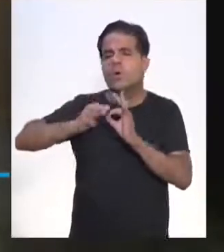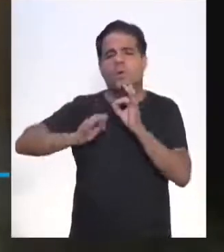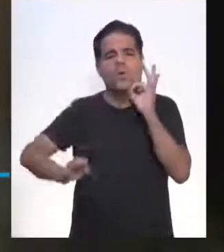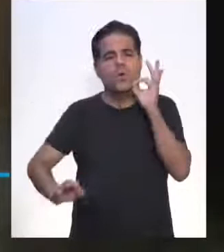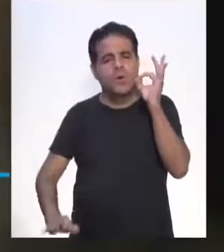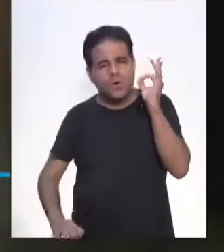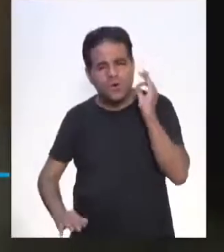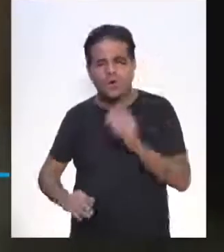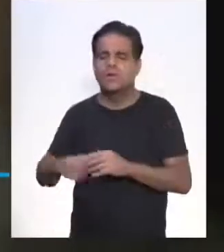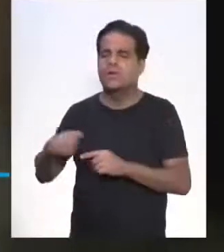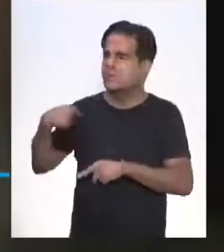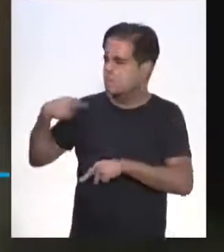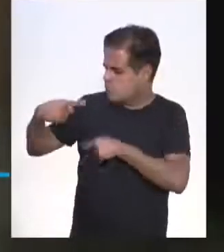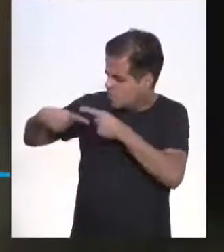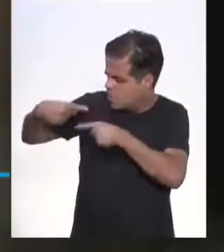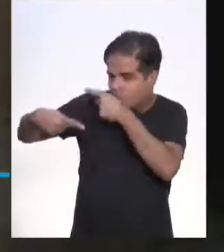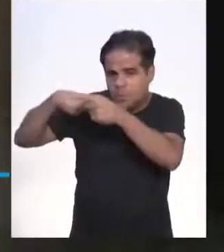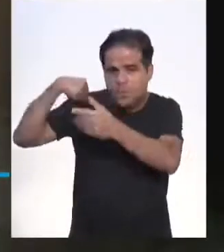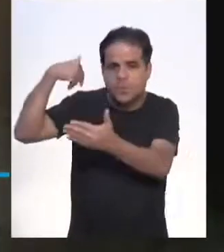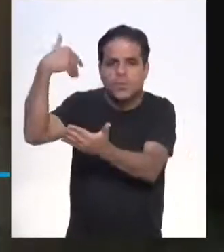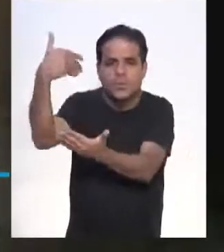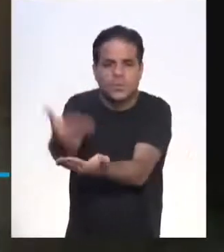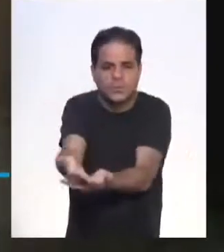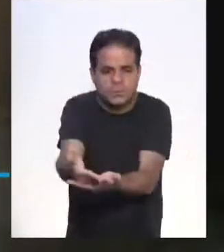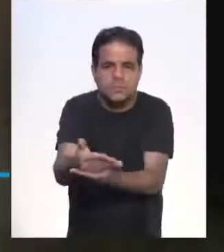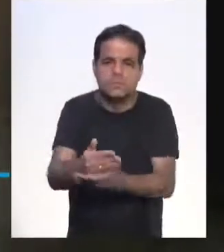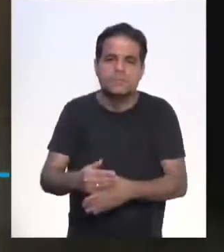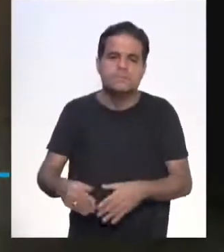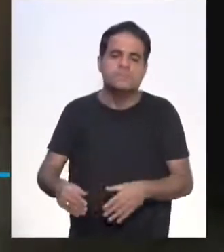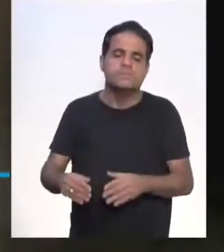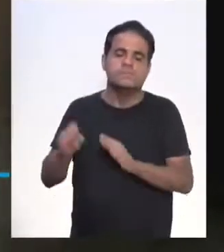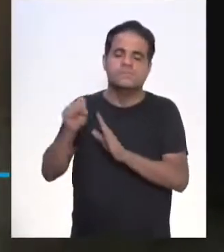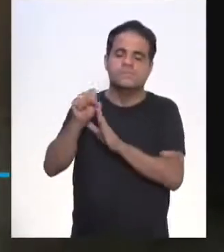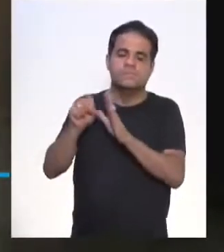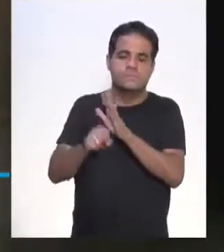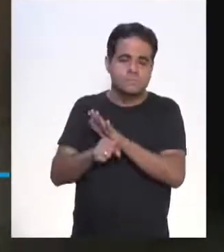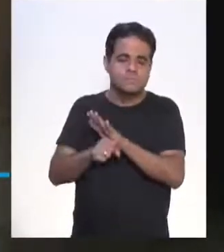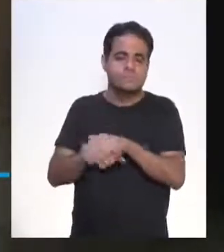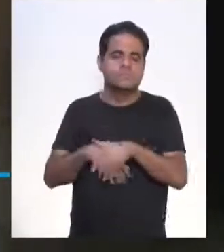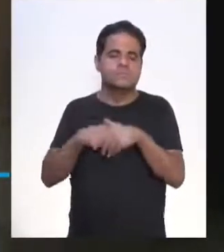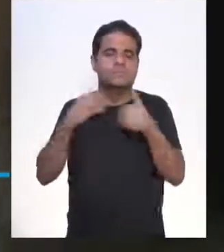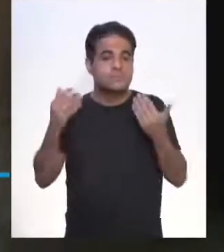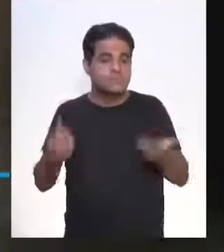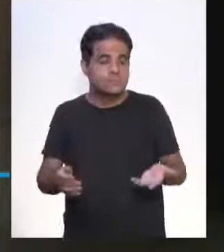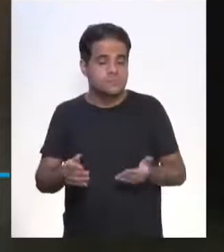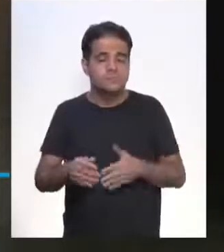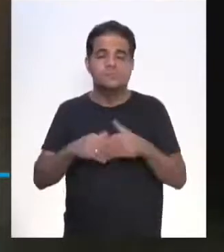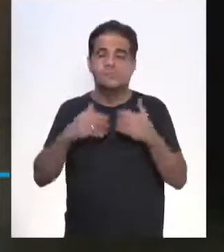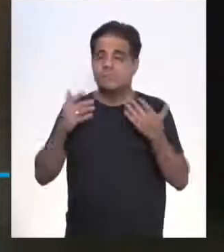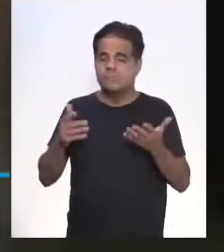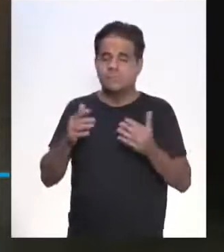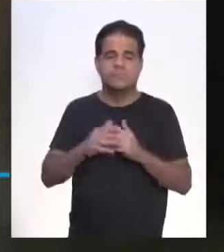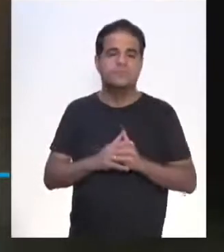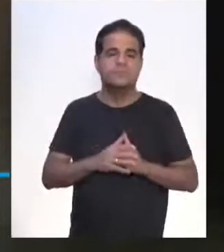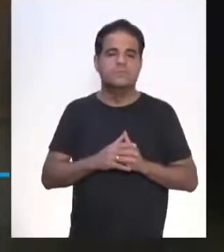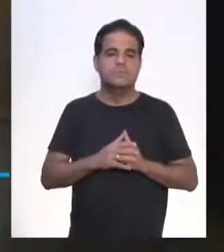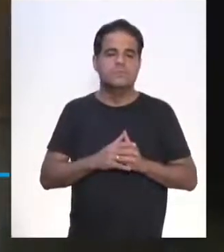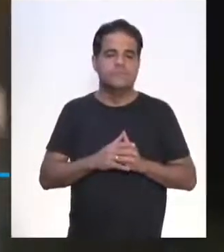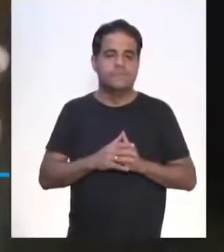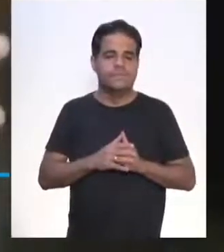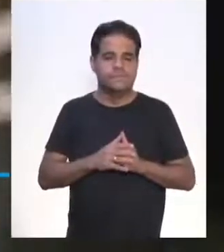veio se desenrolando com o passar, né, dos séculos, e que